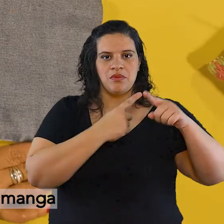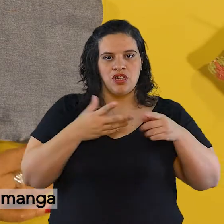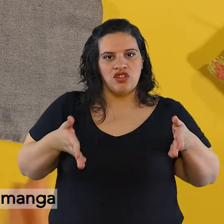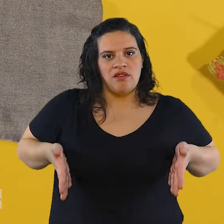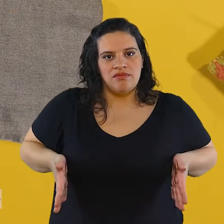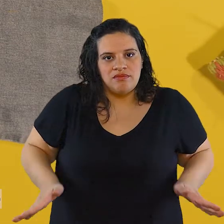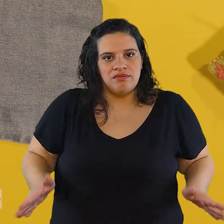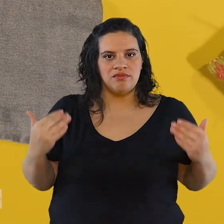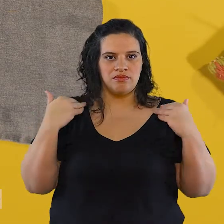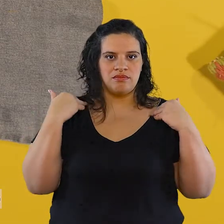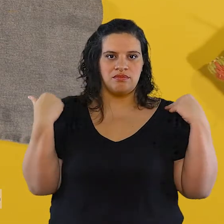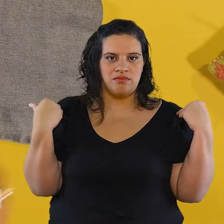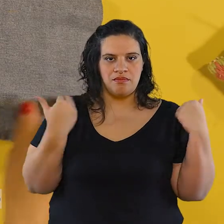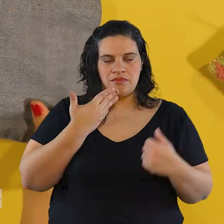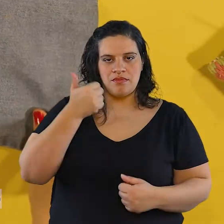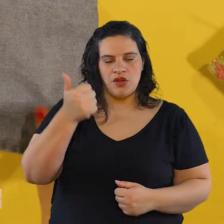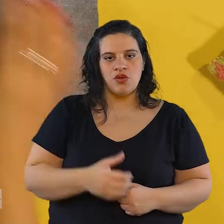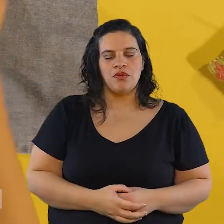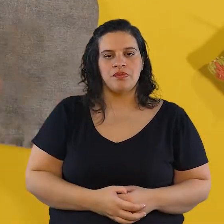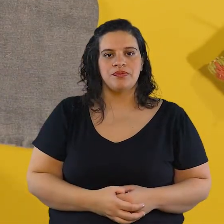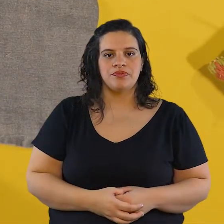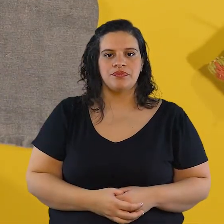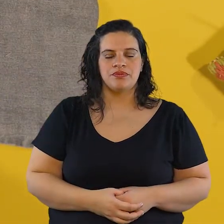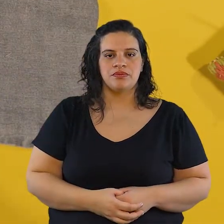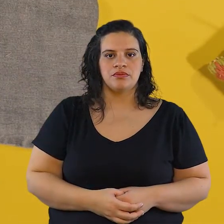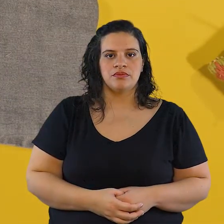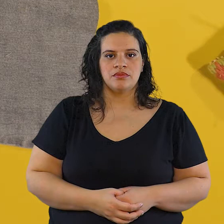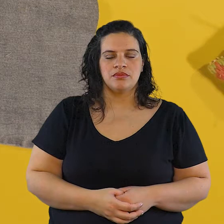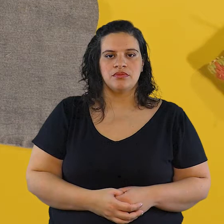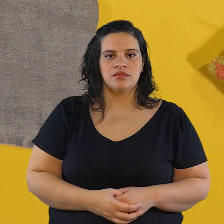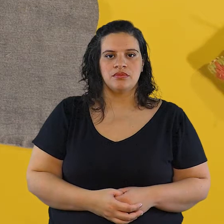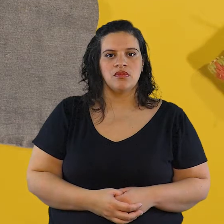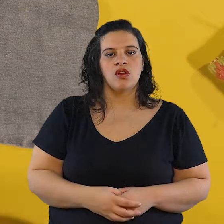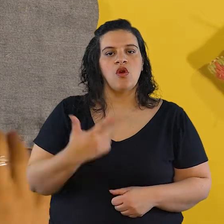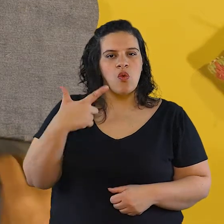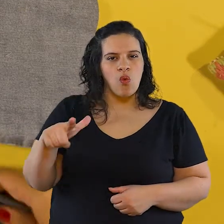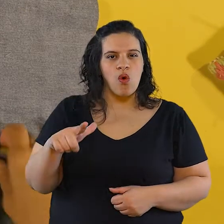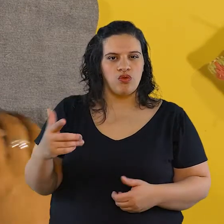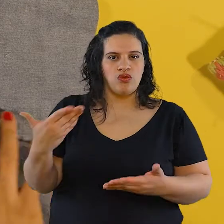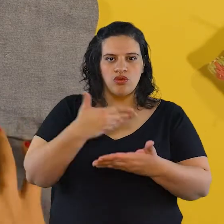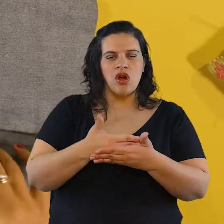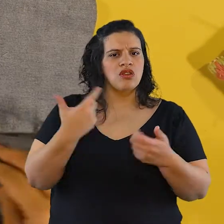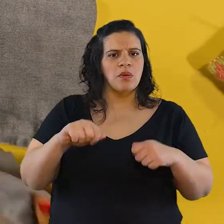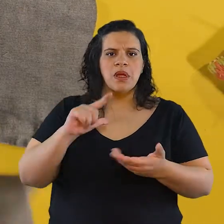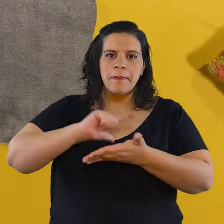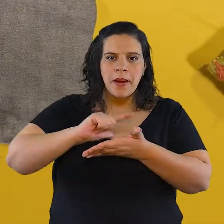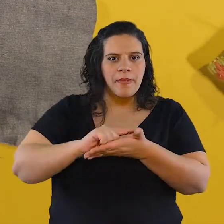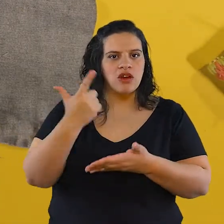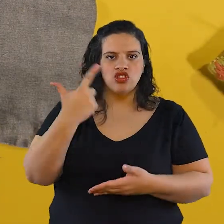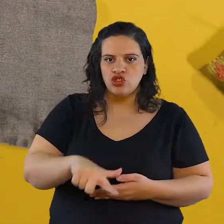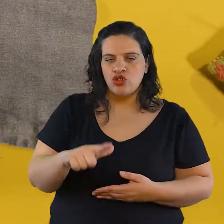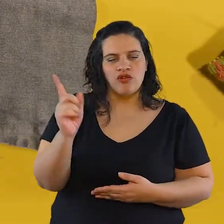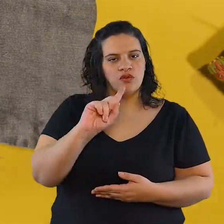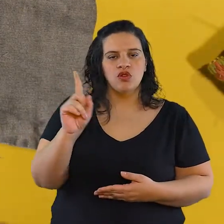da manga, porque aí já dá aquele caimento no ombro. Vou fazer isso com a outra peça. Aí eu não preciso colocar a